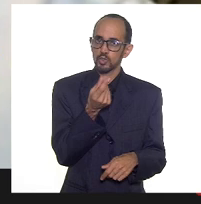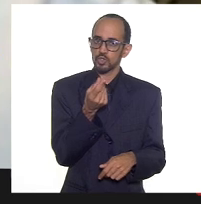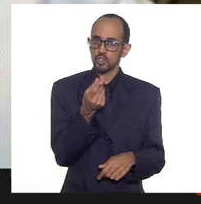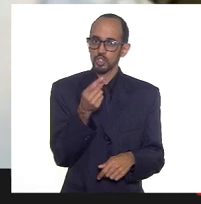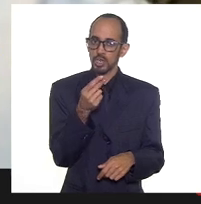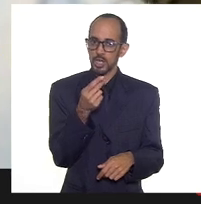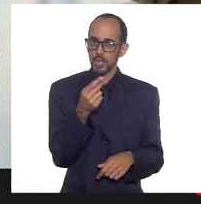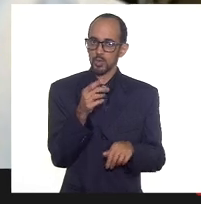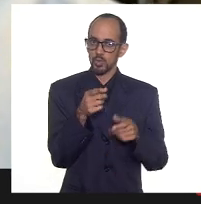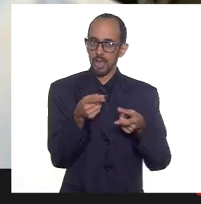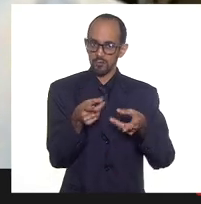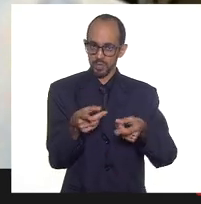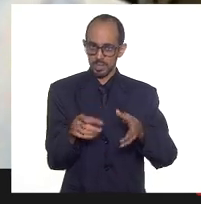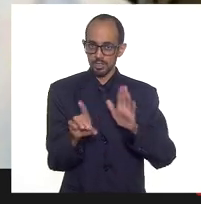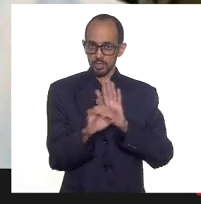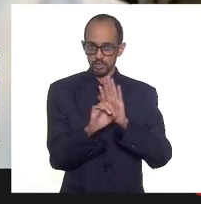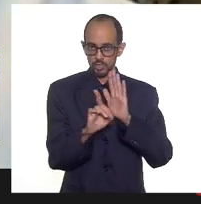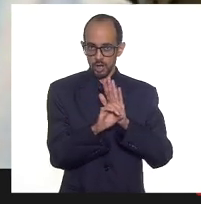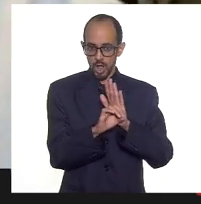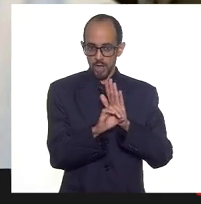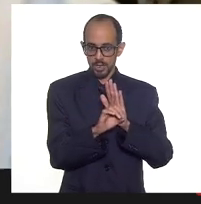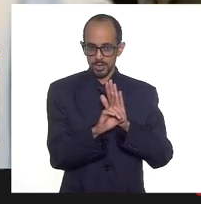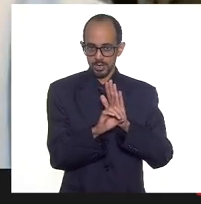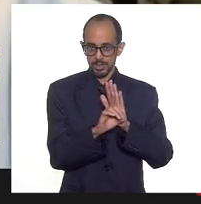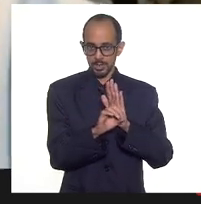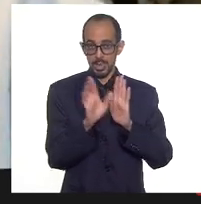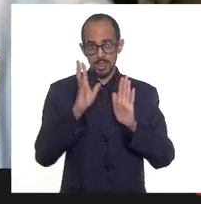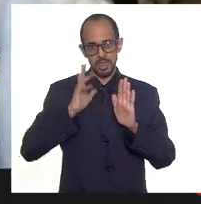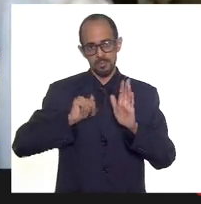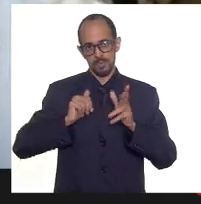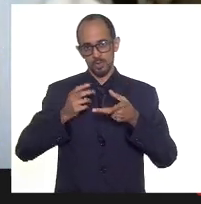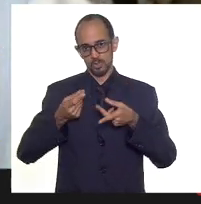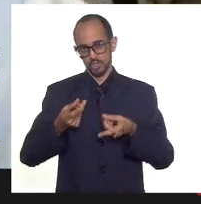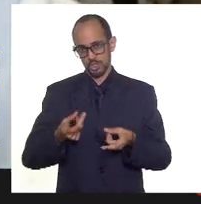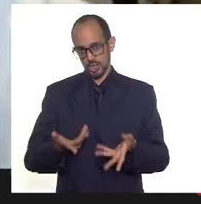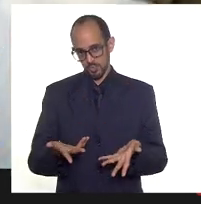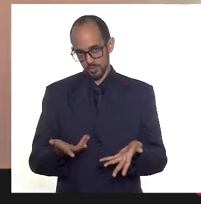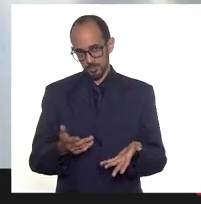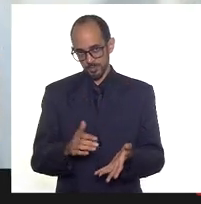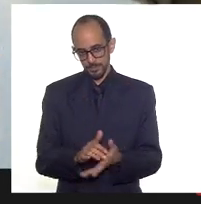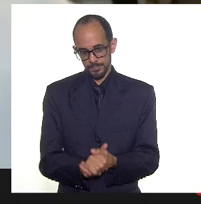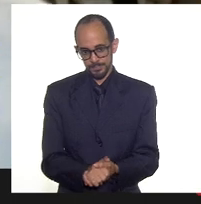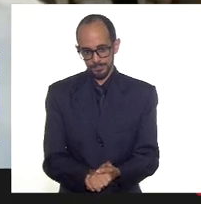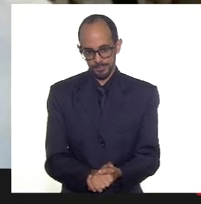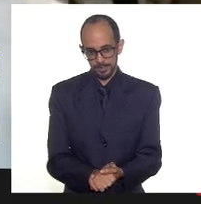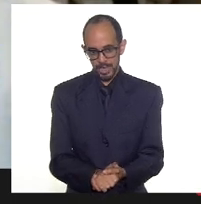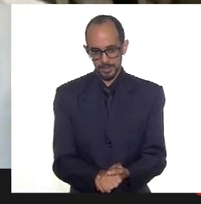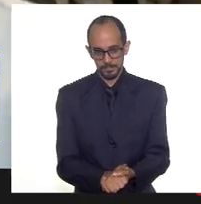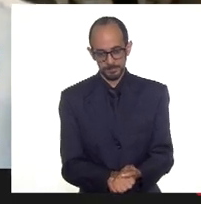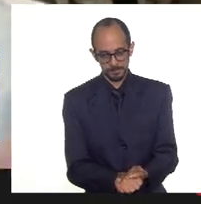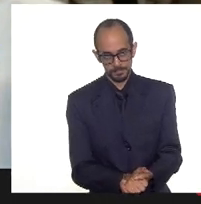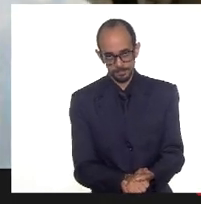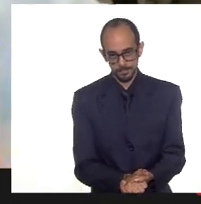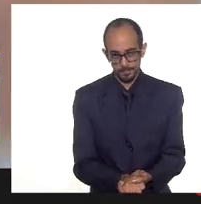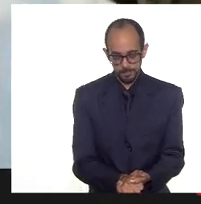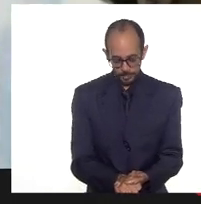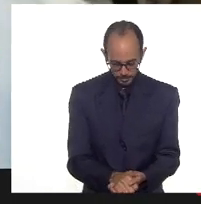nas comunidades. Eu não vou me adiantar, mas eu fico imaginando isso em larga escala, né?